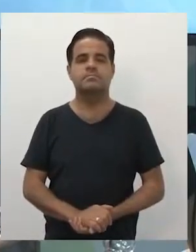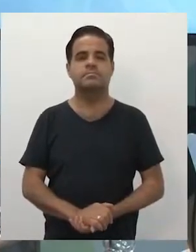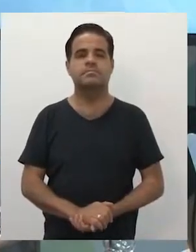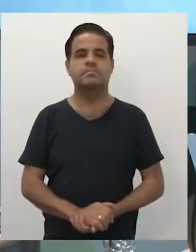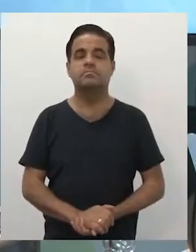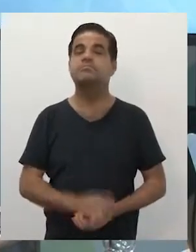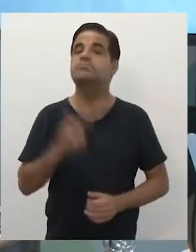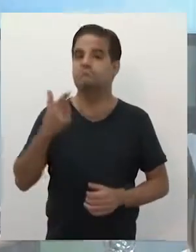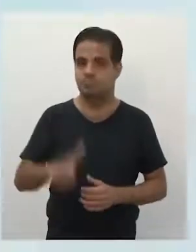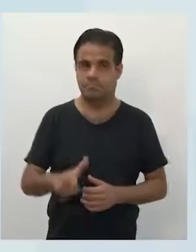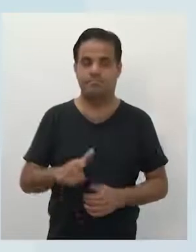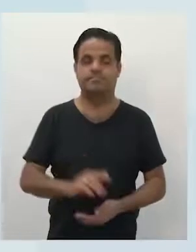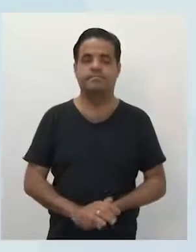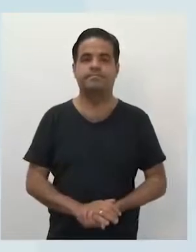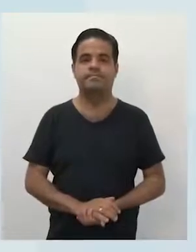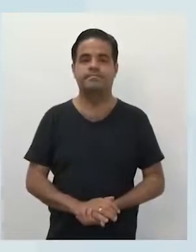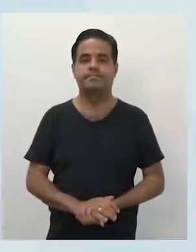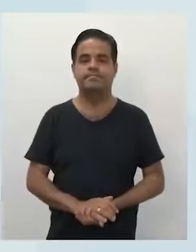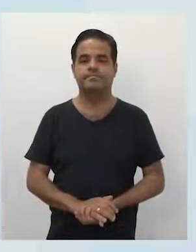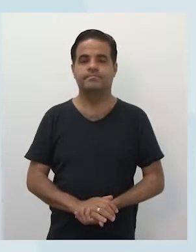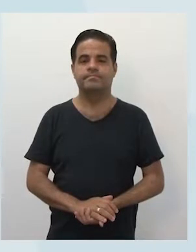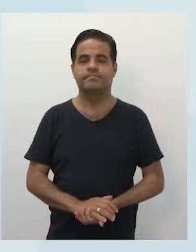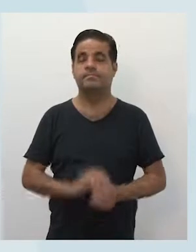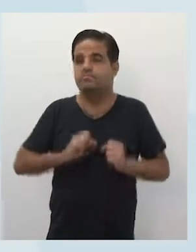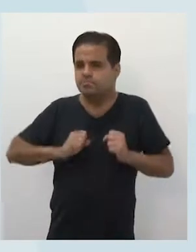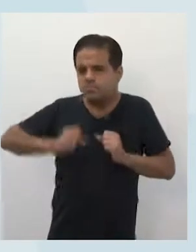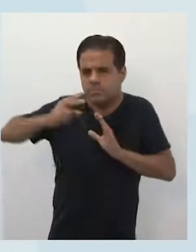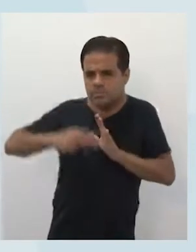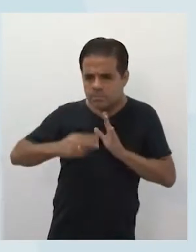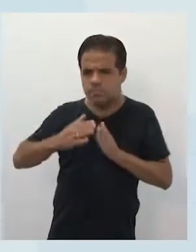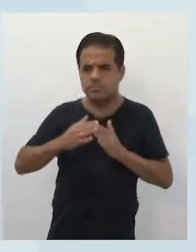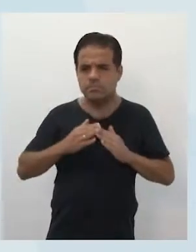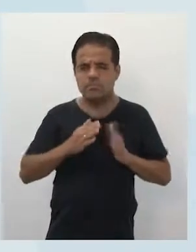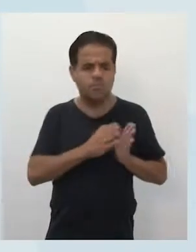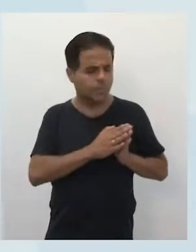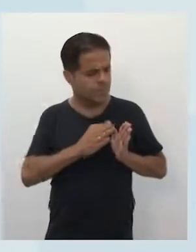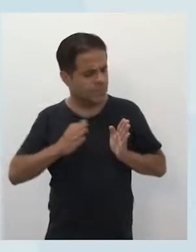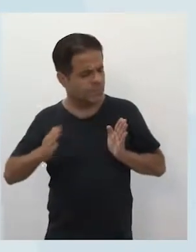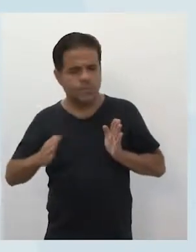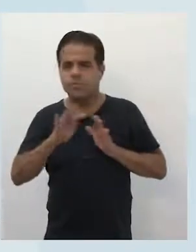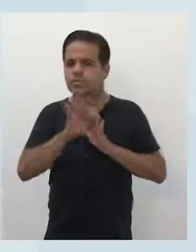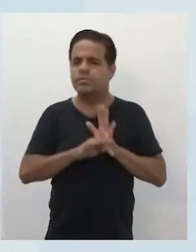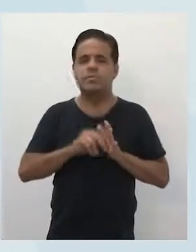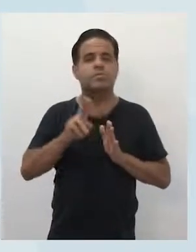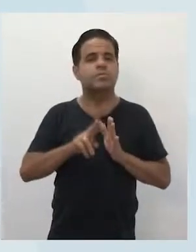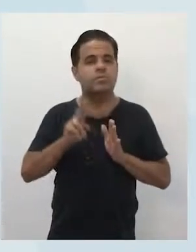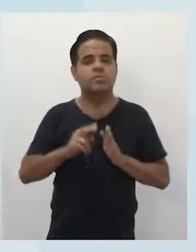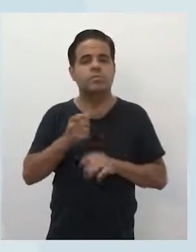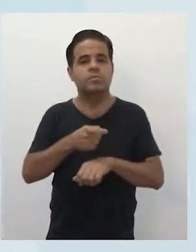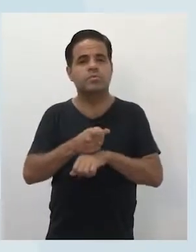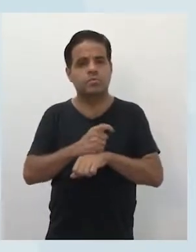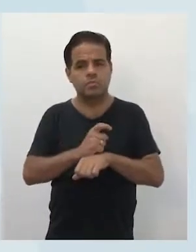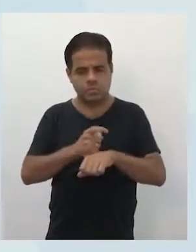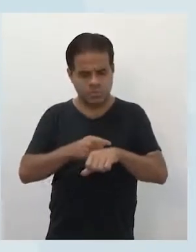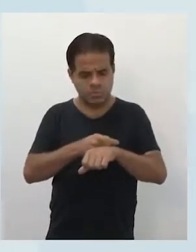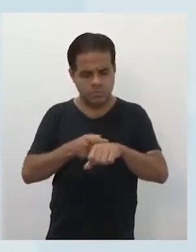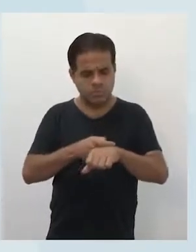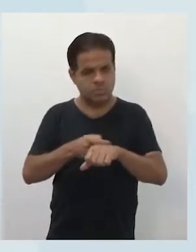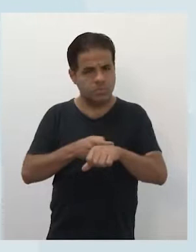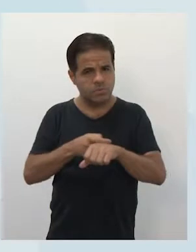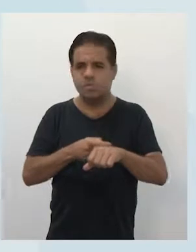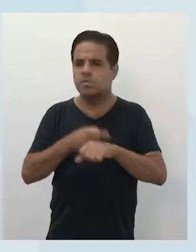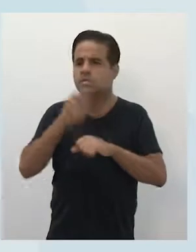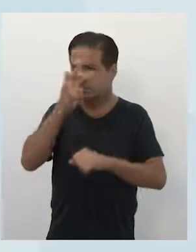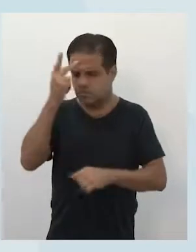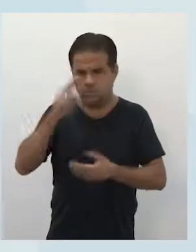Próximo. Aí. Você pode ler, Dani, por favor? No decorrer do texto, há uso de adjetivos. Eles influenciam na forma como o